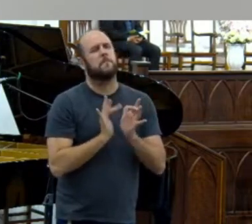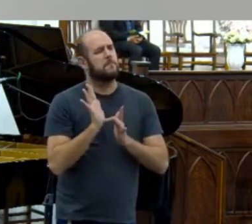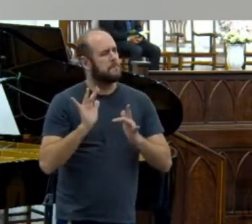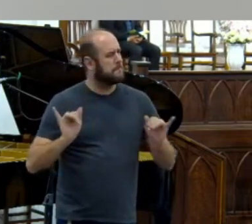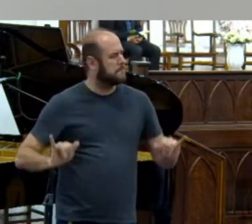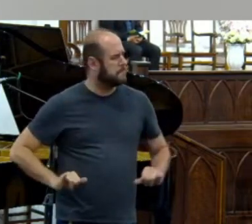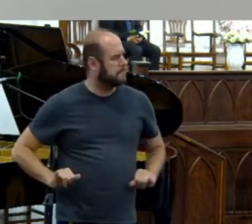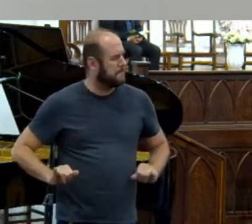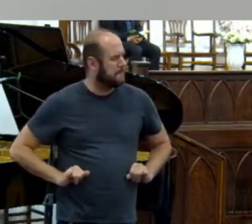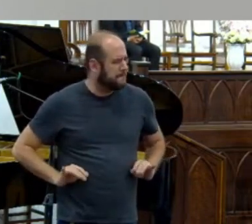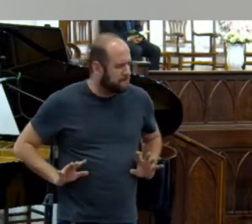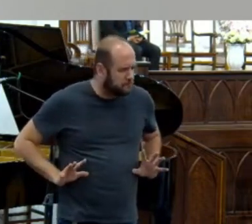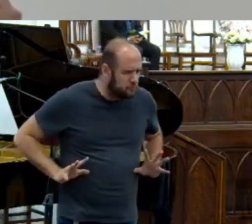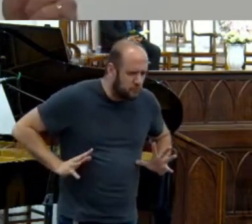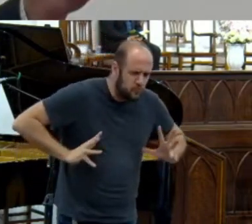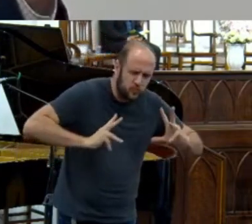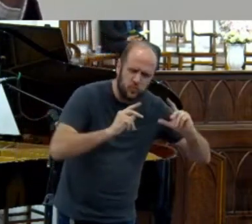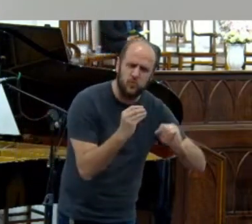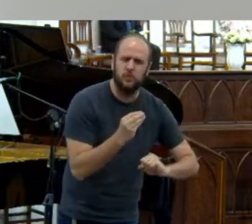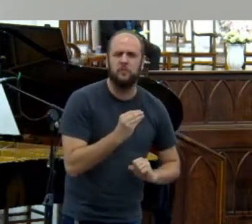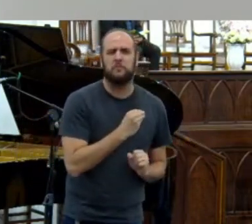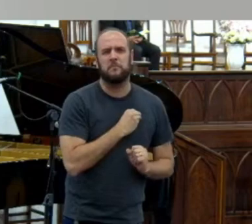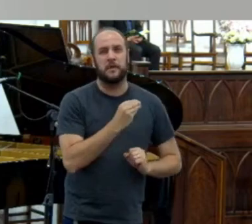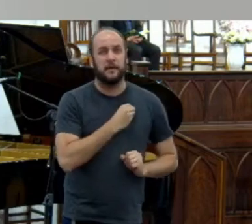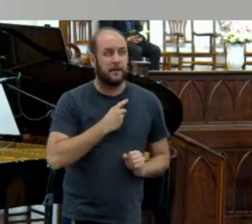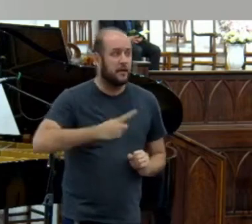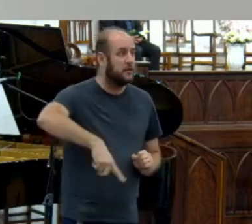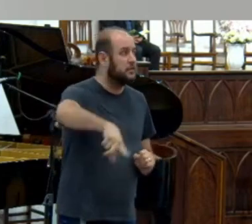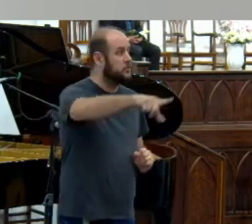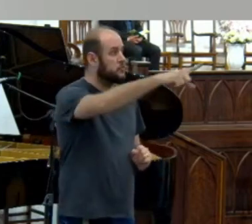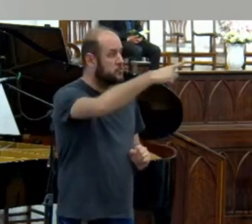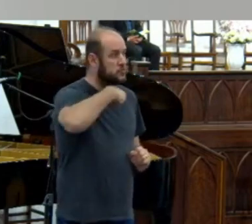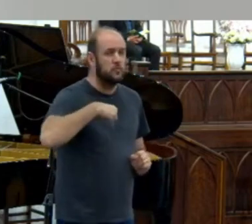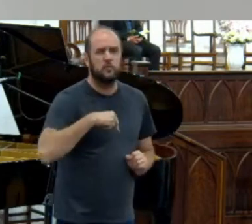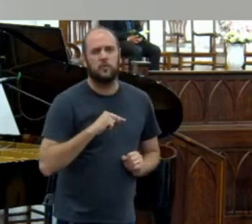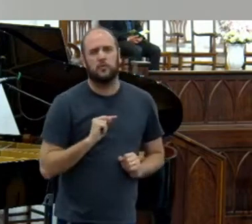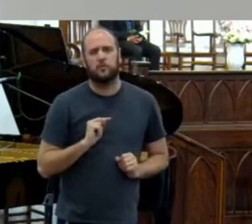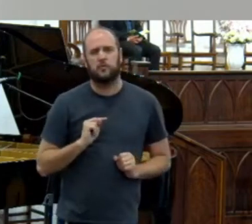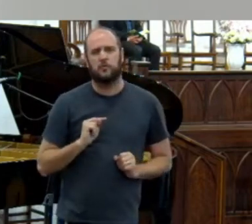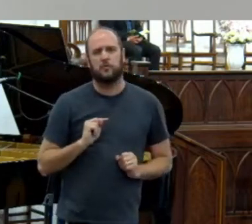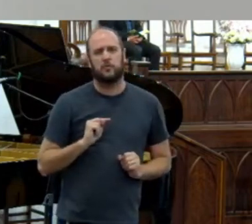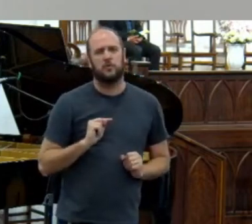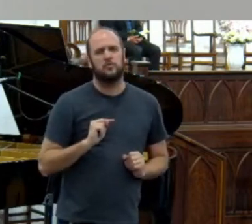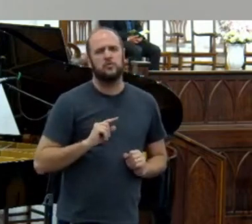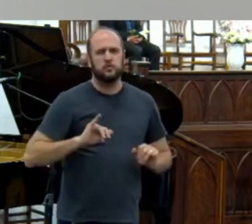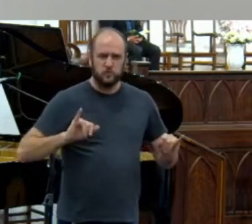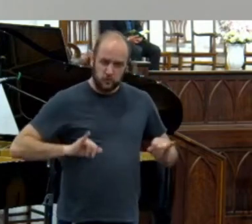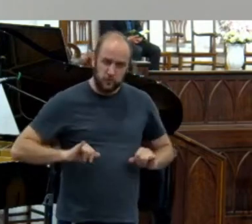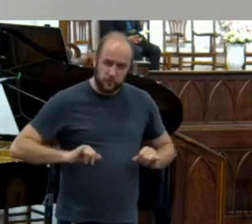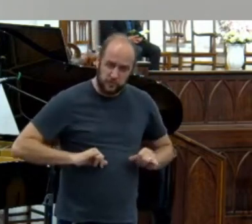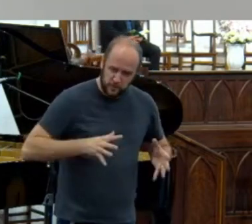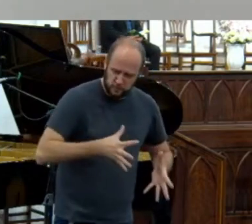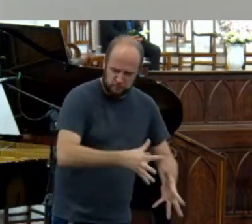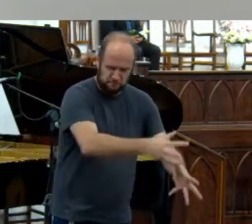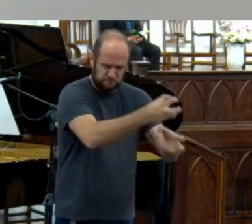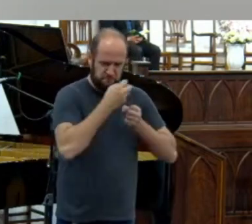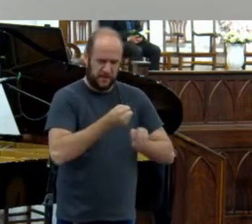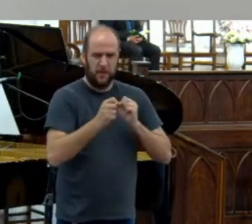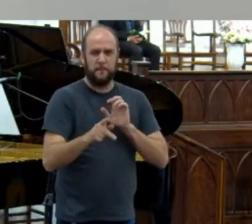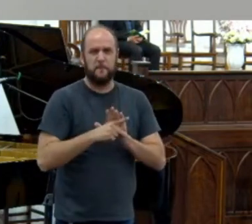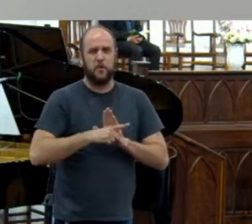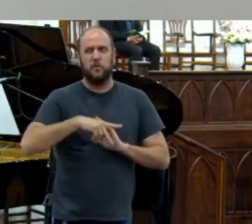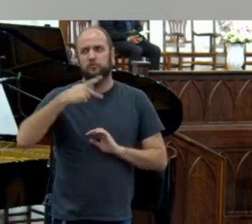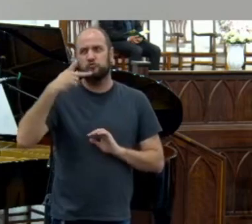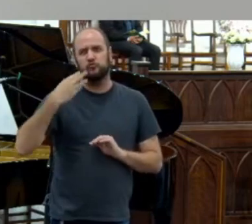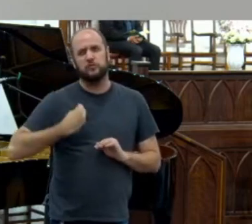as penalidades dos pecados nossos. Ele levou sobre si e foi visto como verme. Escuta